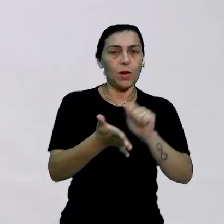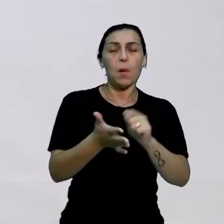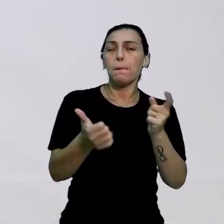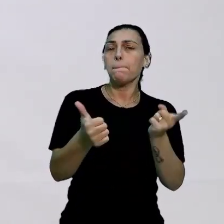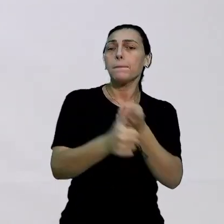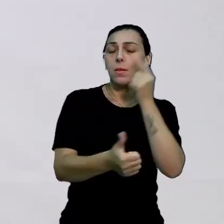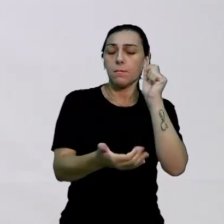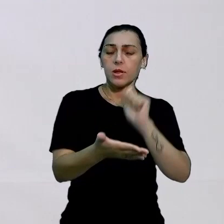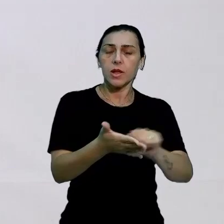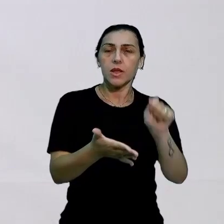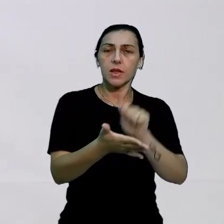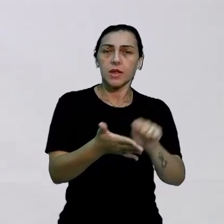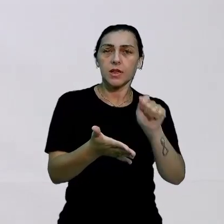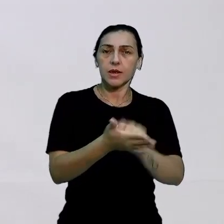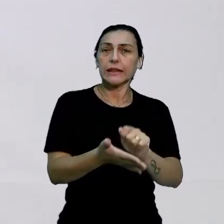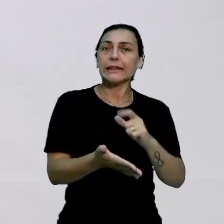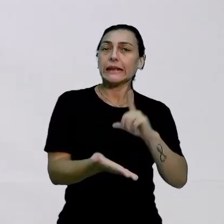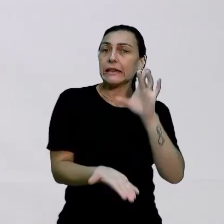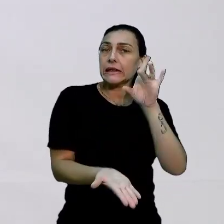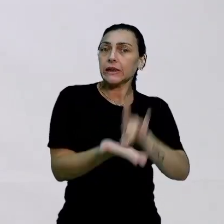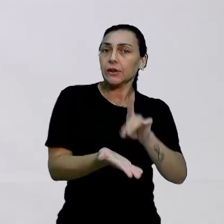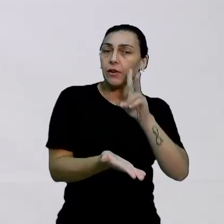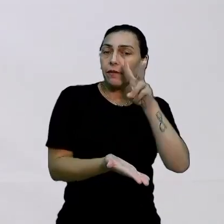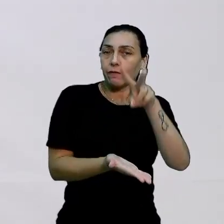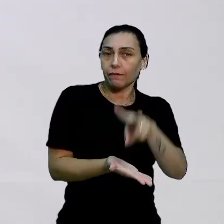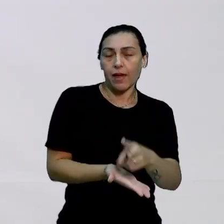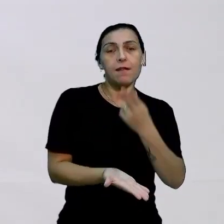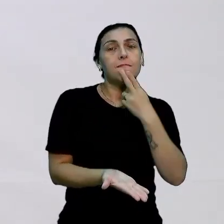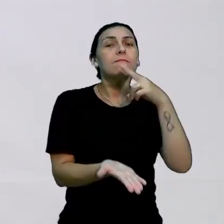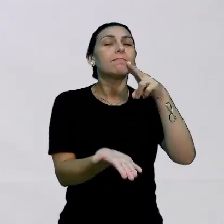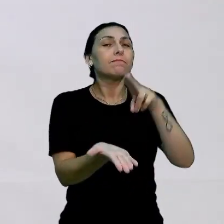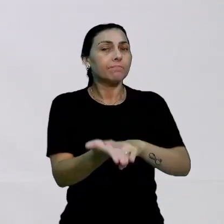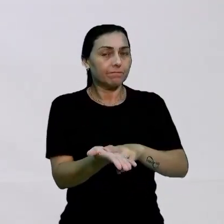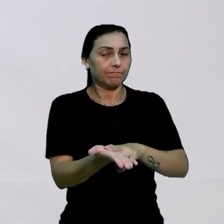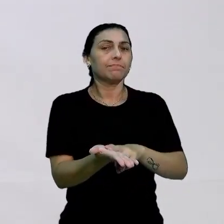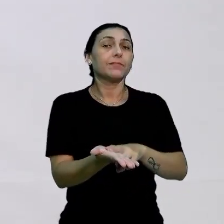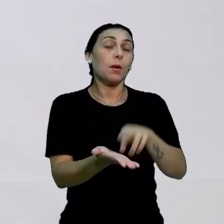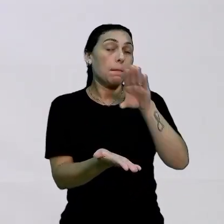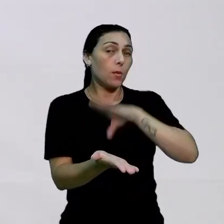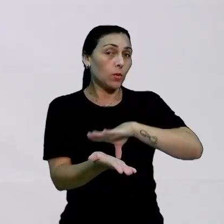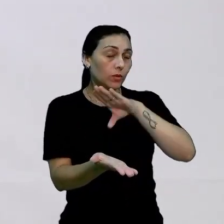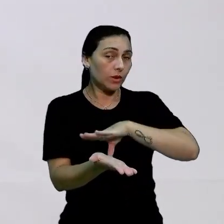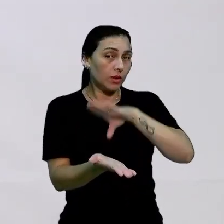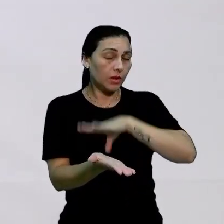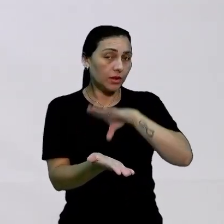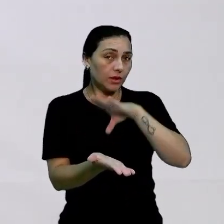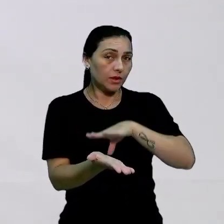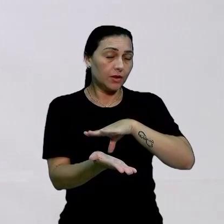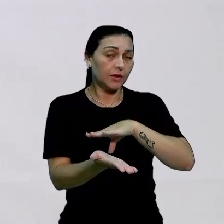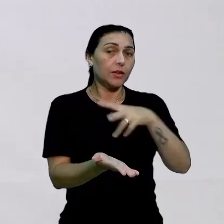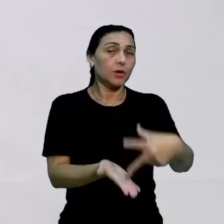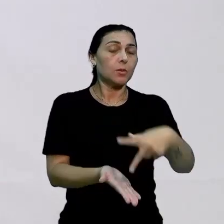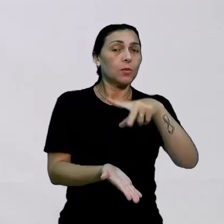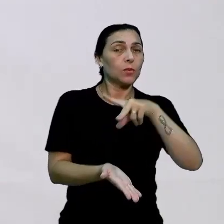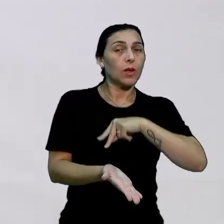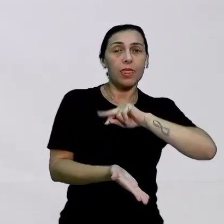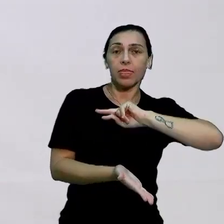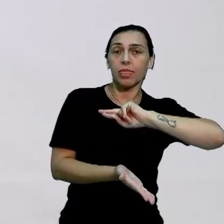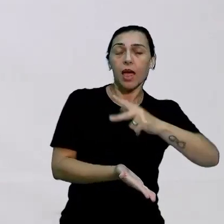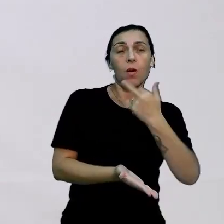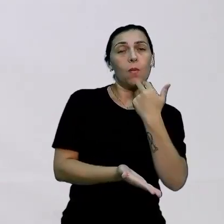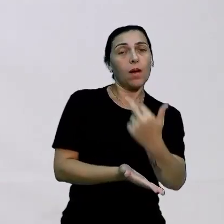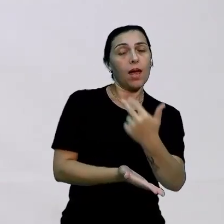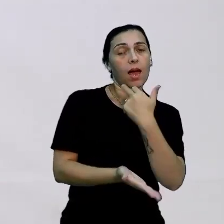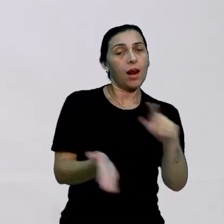primeiro registro escrito que a gente vai ver aí, que será divulgado, é no português de Portugal, que não é a língua